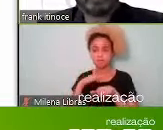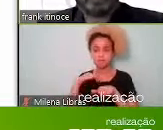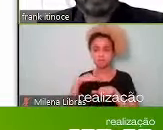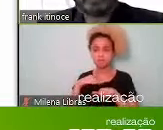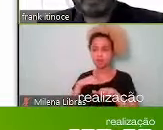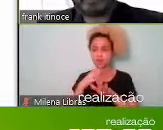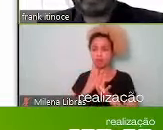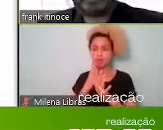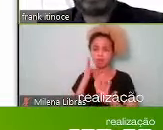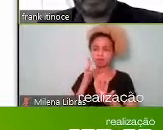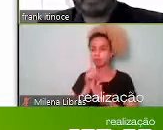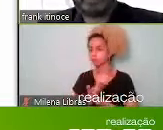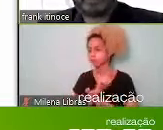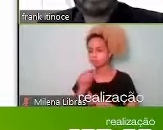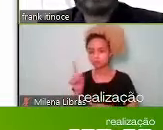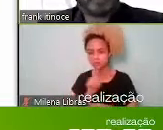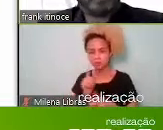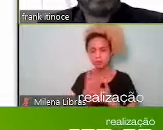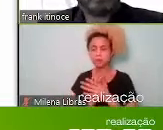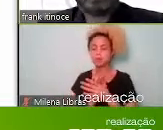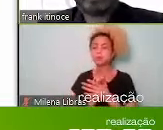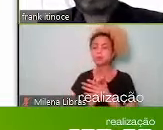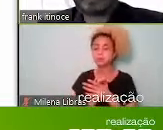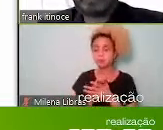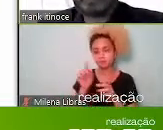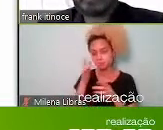outra RRT ou ART